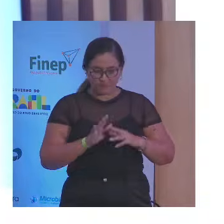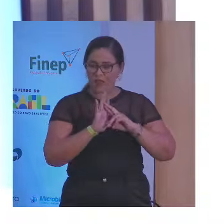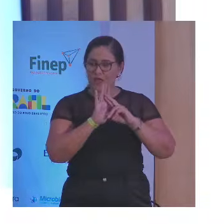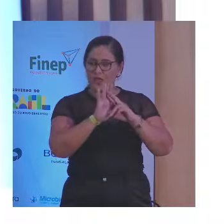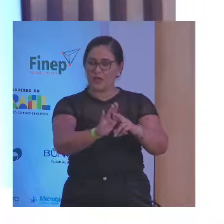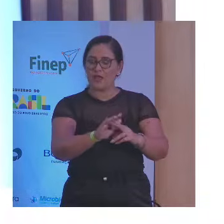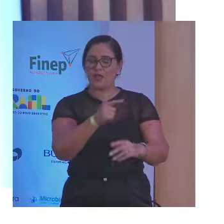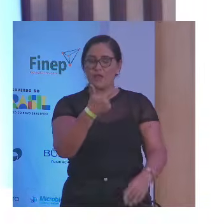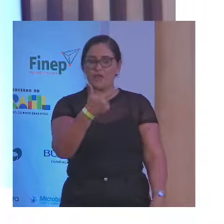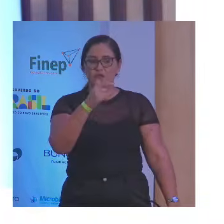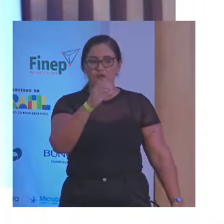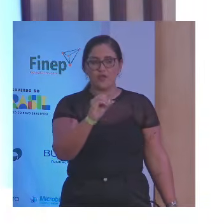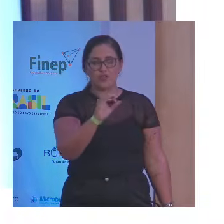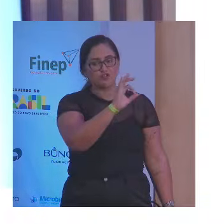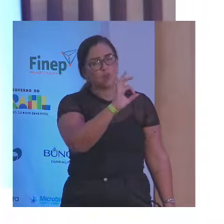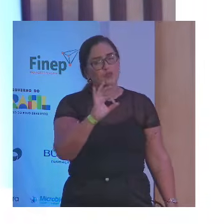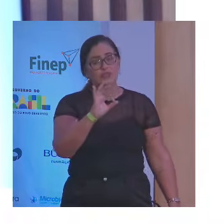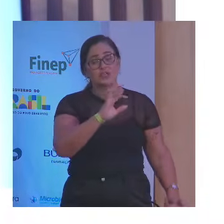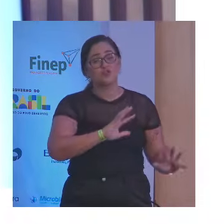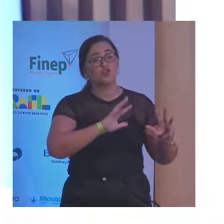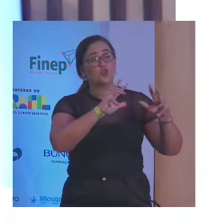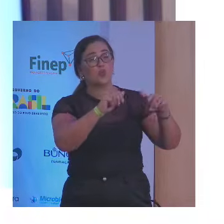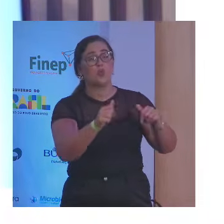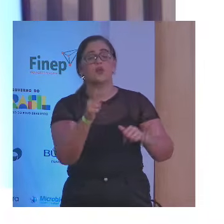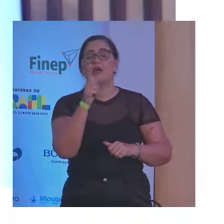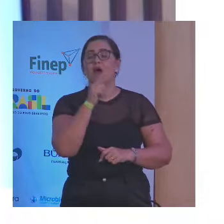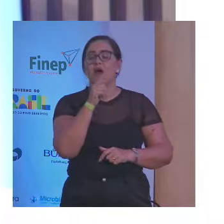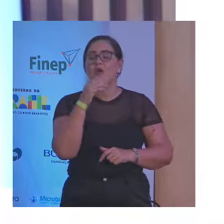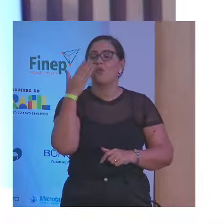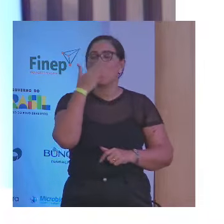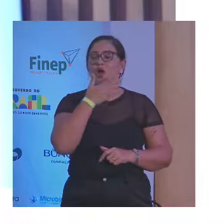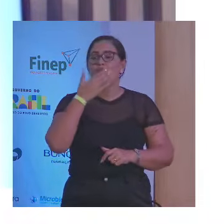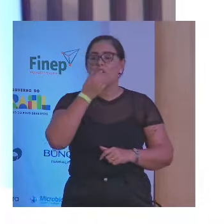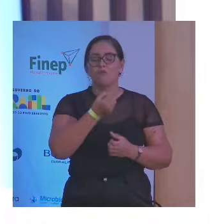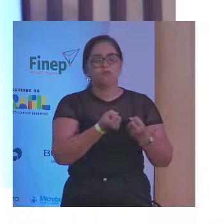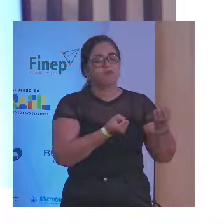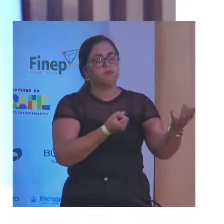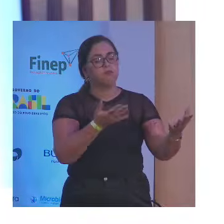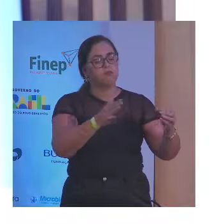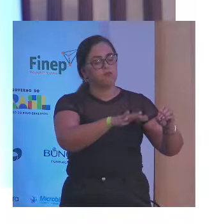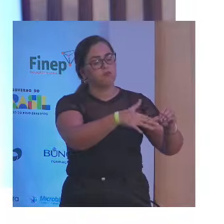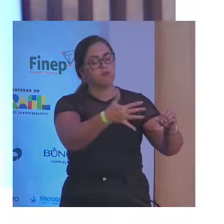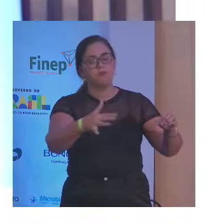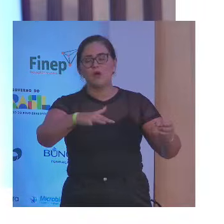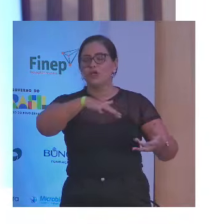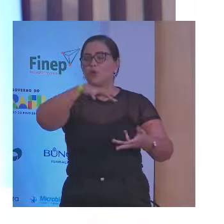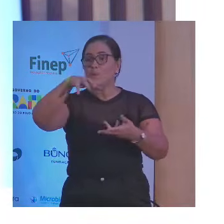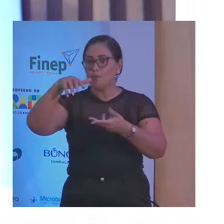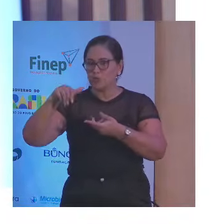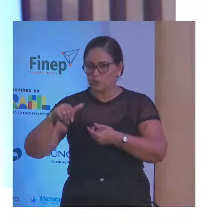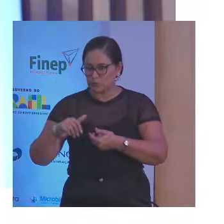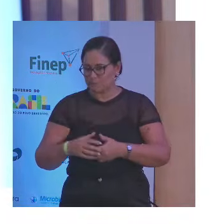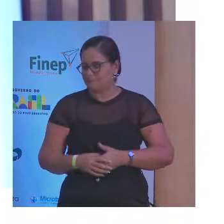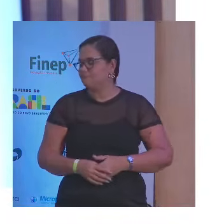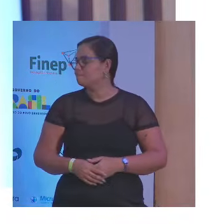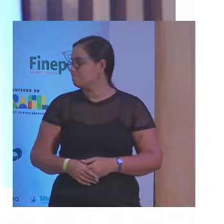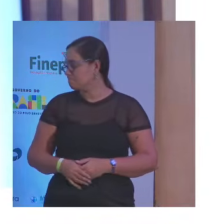representa 20% de toda a água doce que é despejada nos oceanos do mundo.